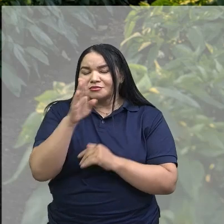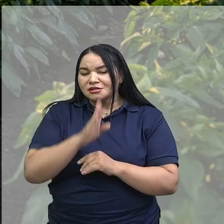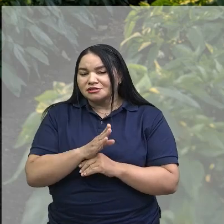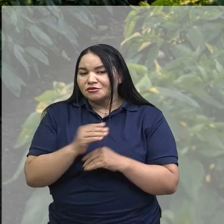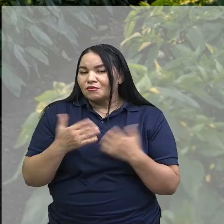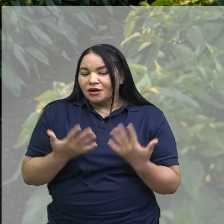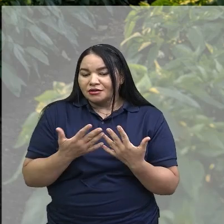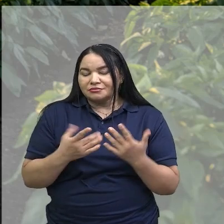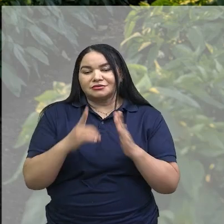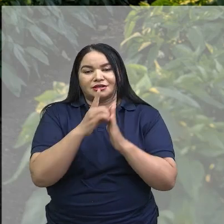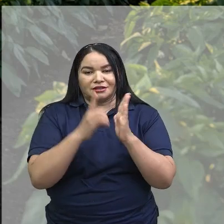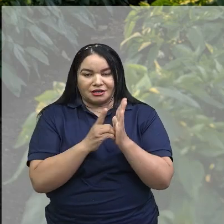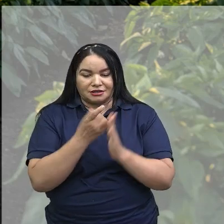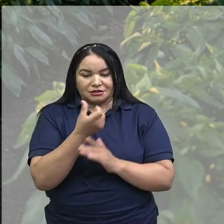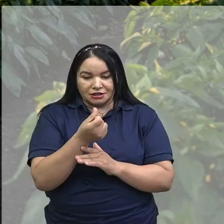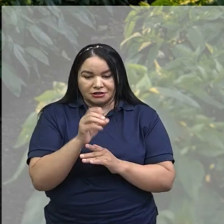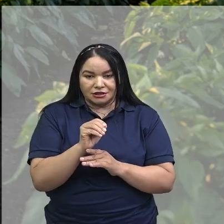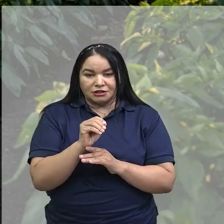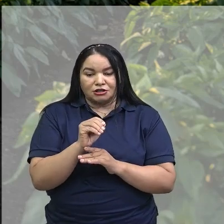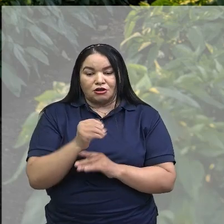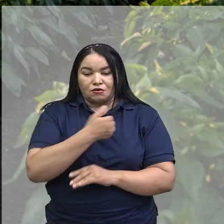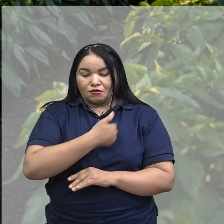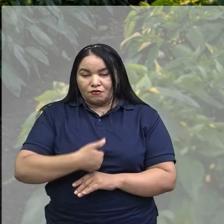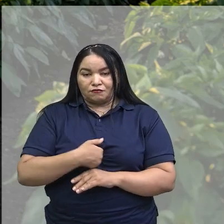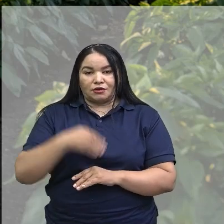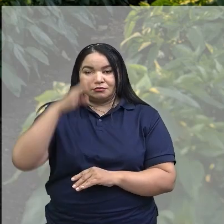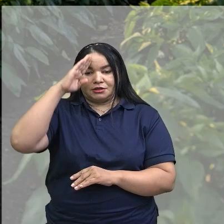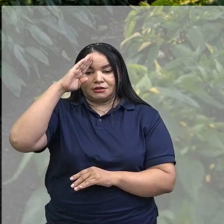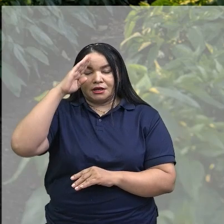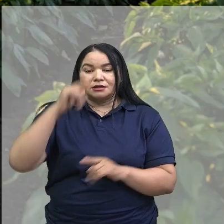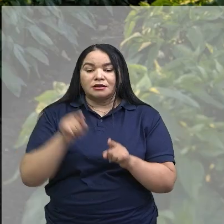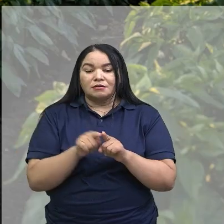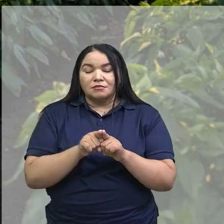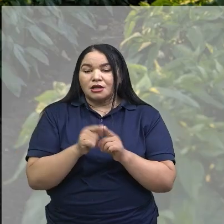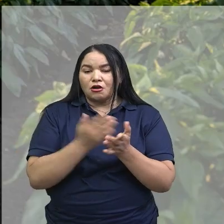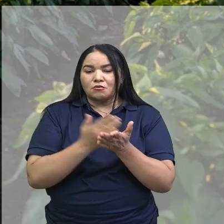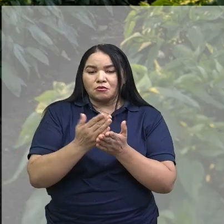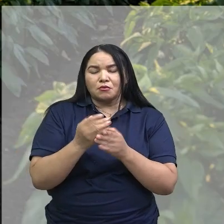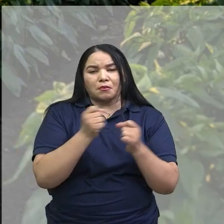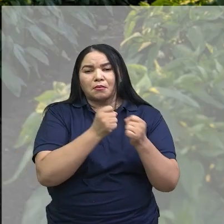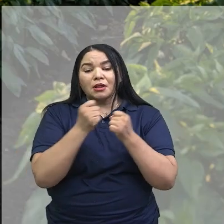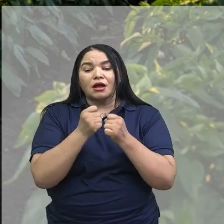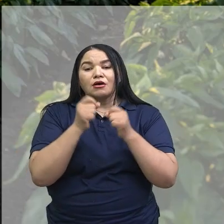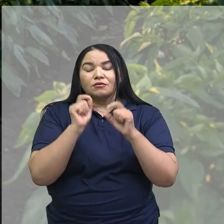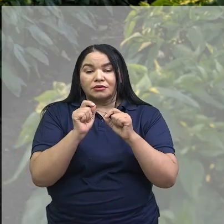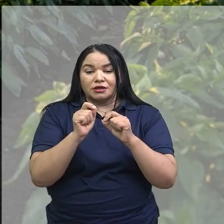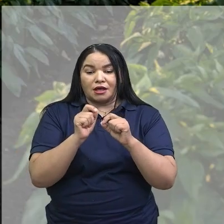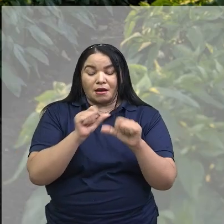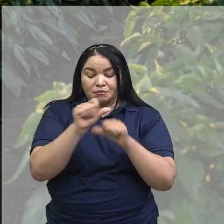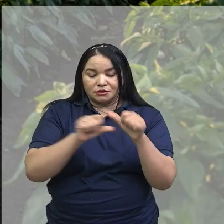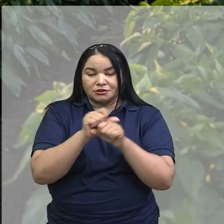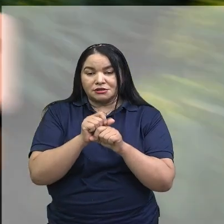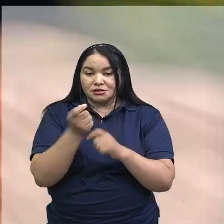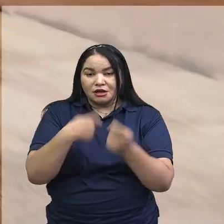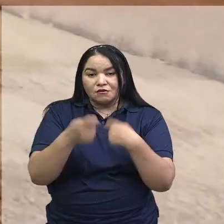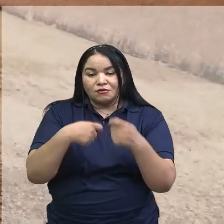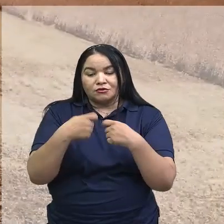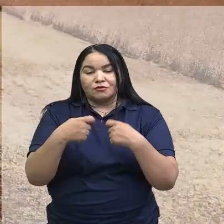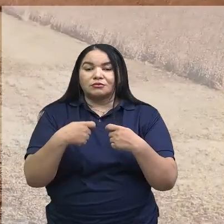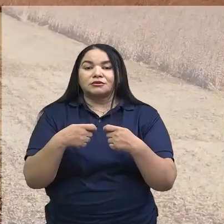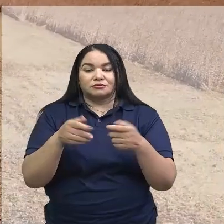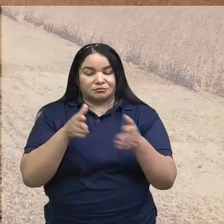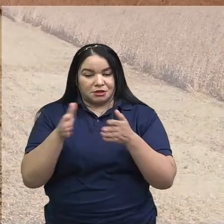Na década de 60, durante o governo militar, e ela foi o pilar do chamado milagre econômico vivenciado nesse período.